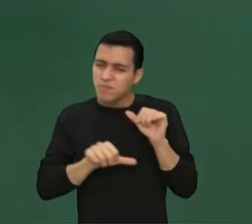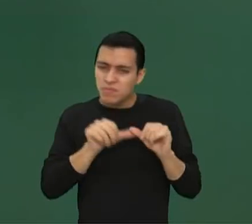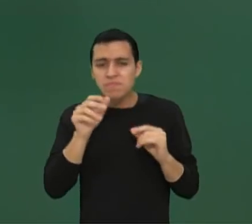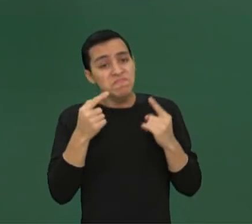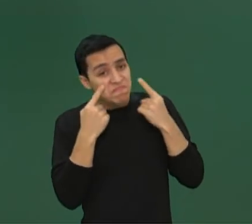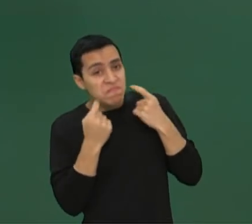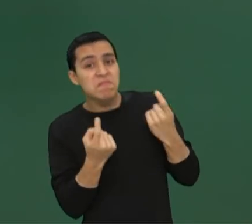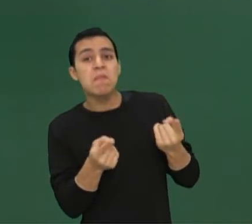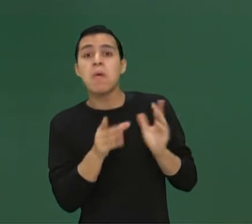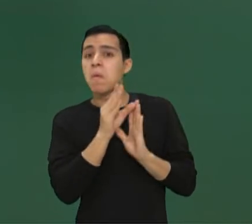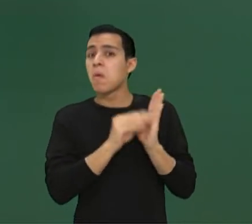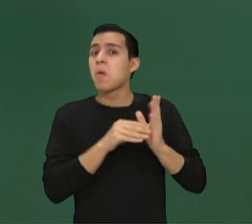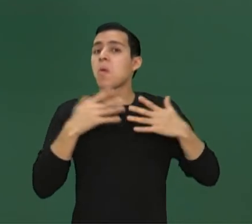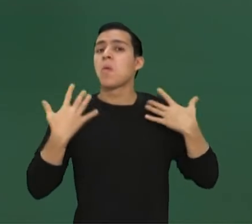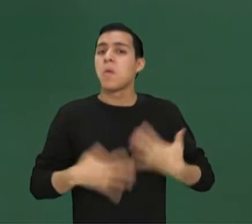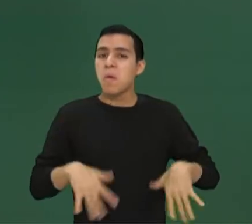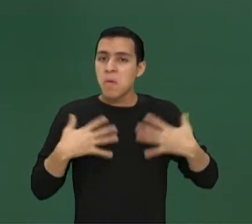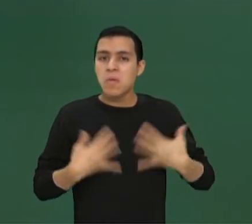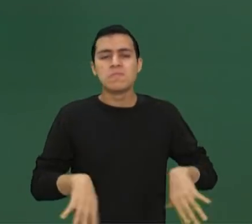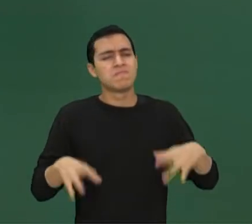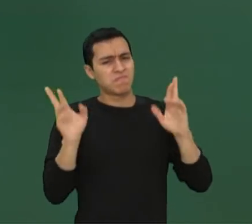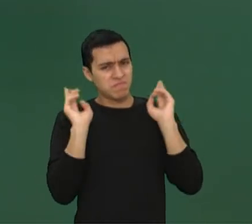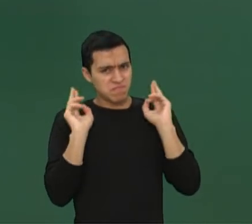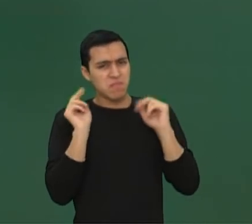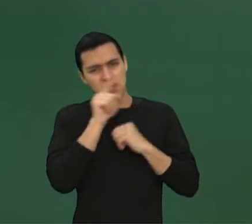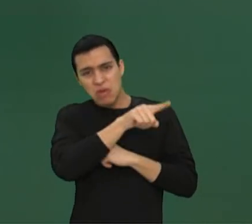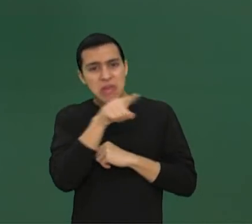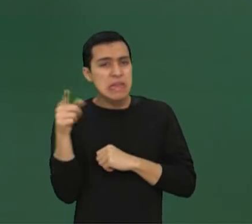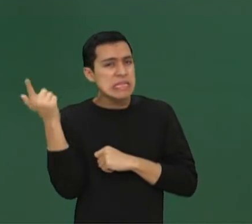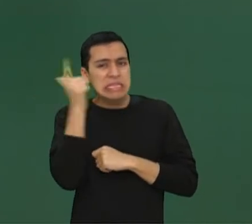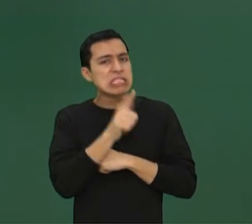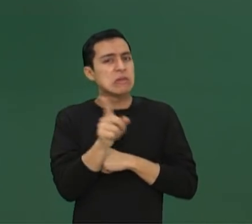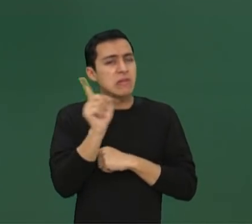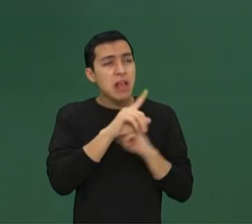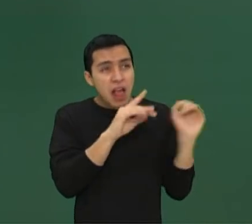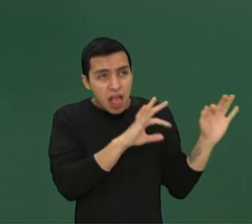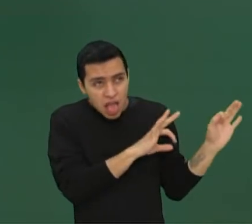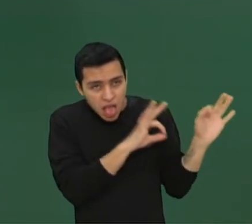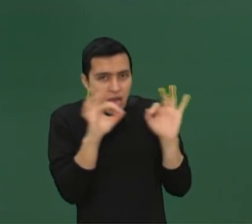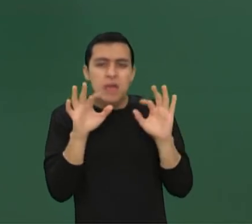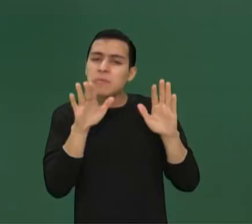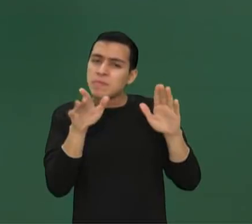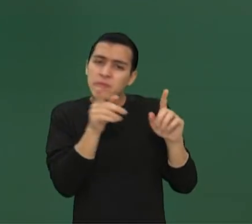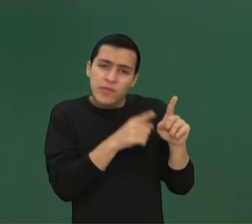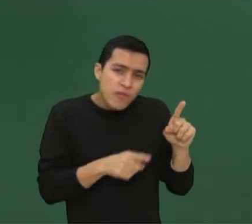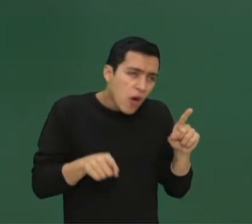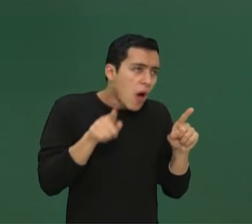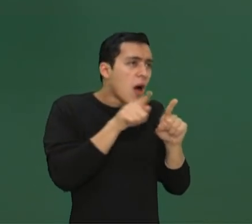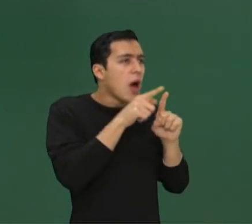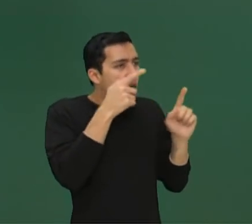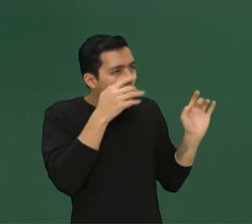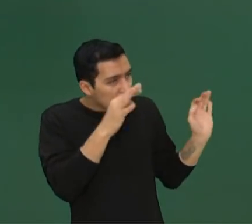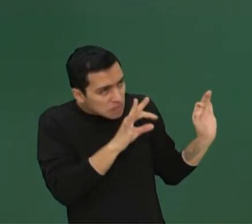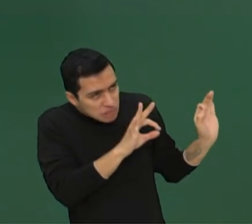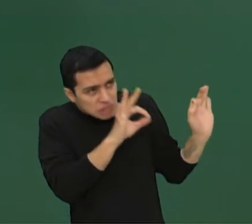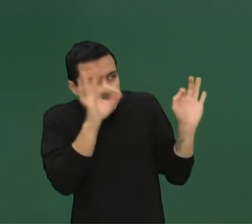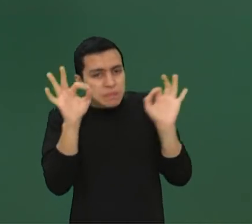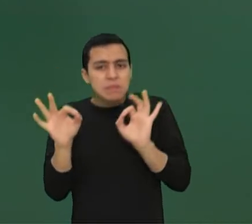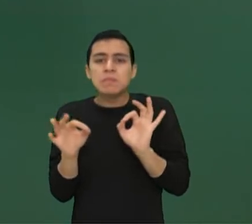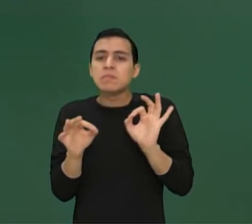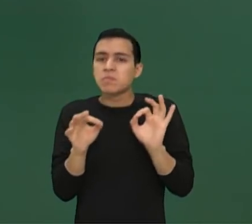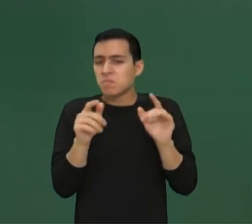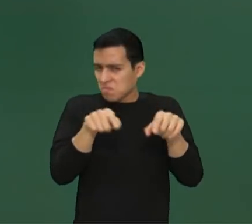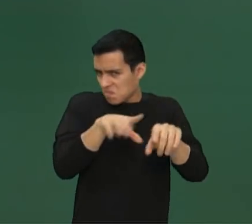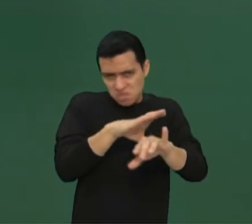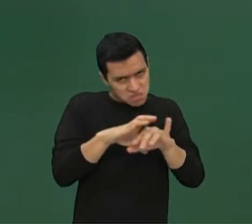interessante, bastante conteúdo. Então, assim, espero que, se vocês não conseguiram acompanhar, vocês voltassem, né? Pedir para vocês voltassem na aula lá no